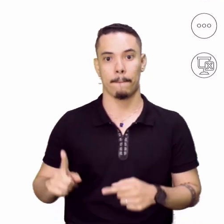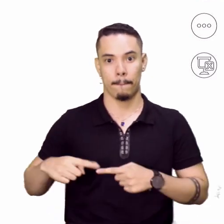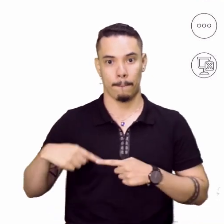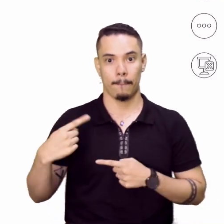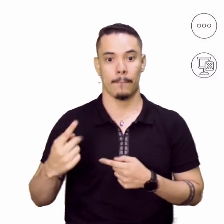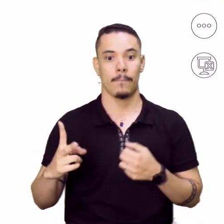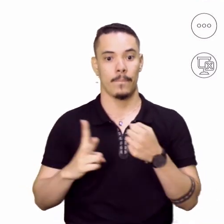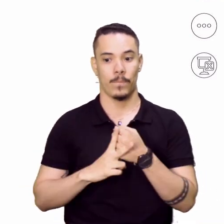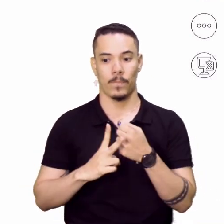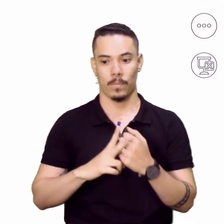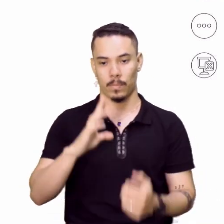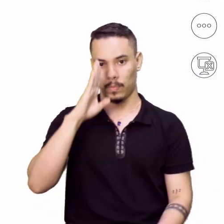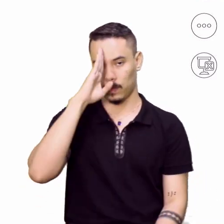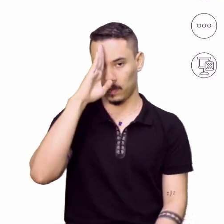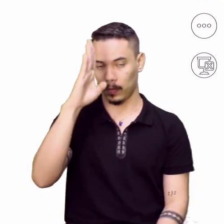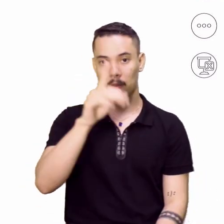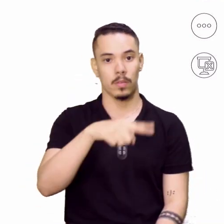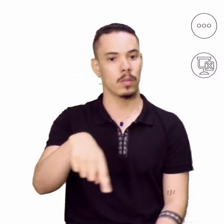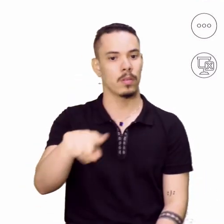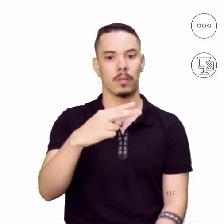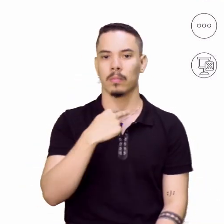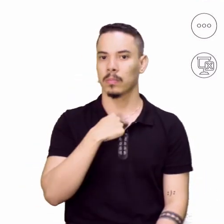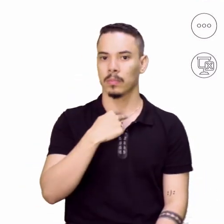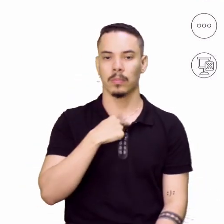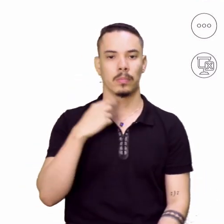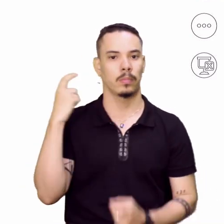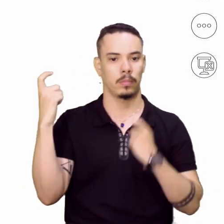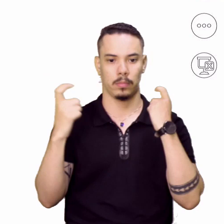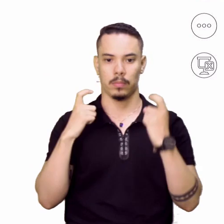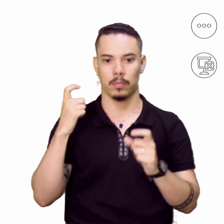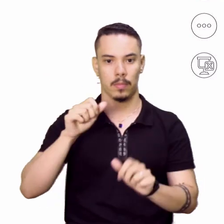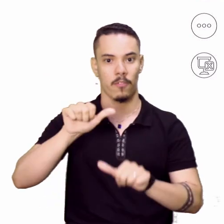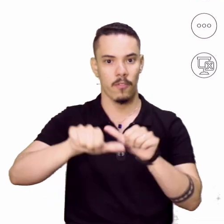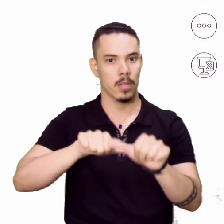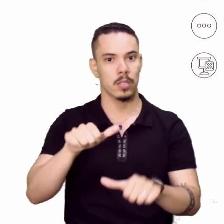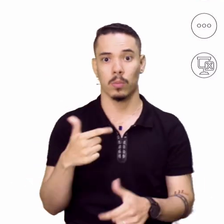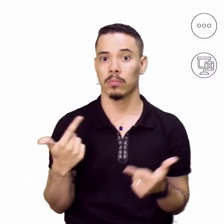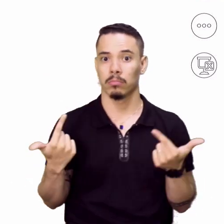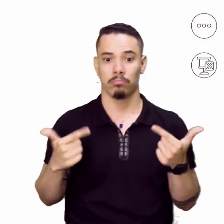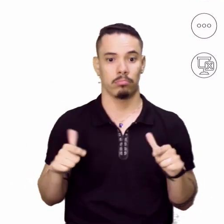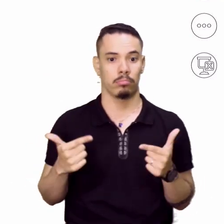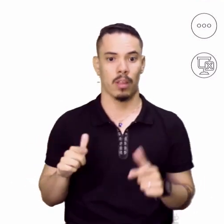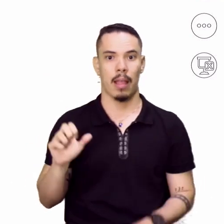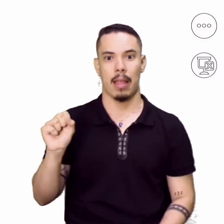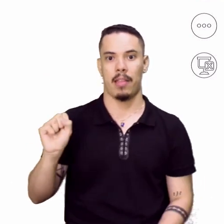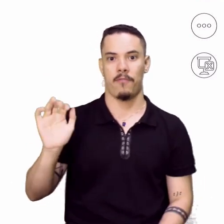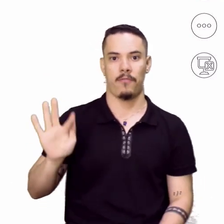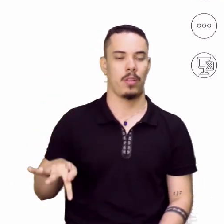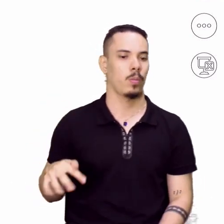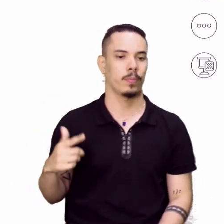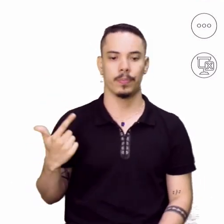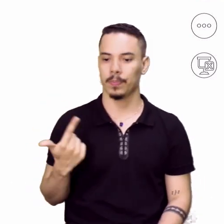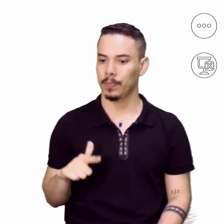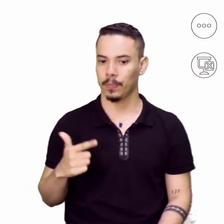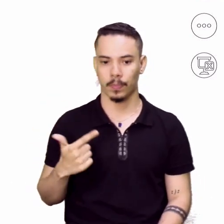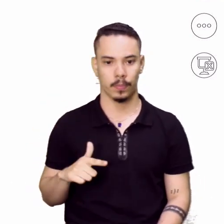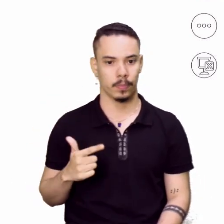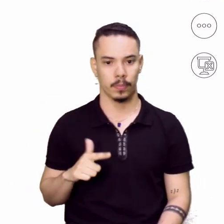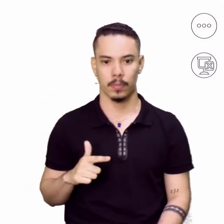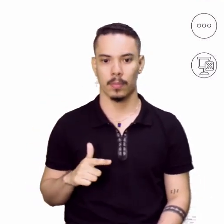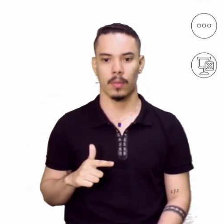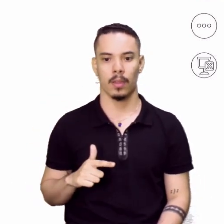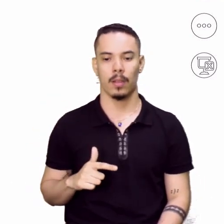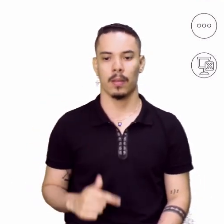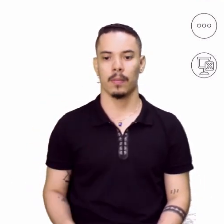principal e tu não precisa se preocupar não tem flexão verbal aqui não tem s no final não tem Ed